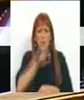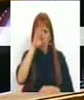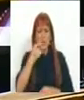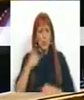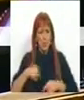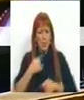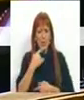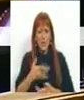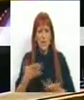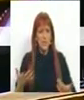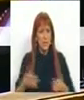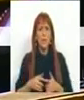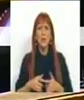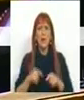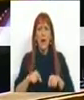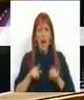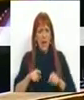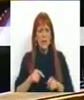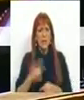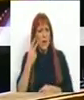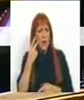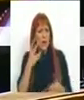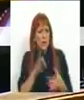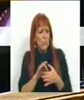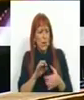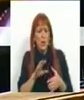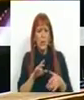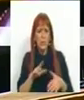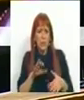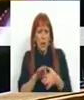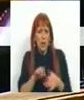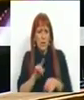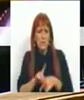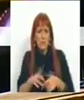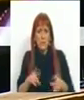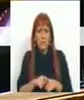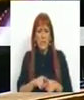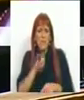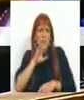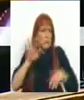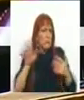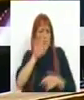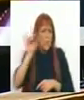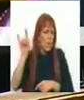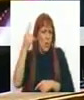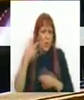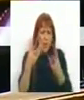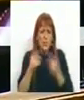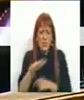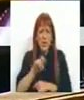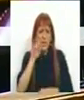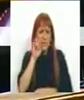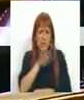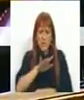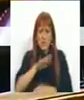Ministro também próprio referiu, que tem a ver com a questão de, supostamente, o orçamento na área da